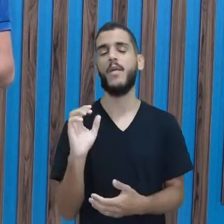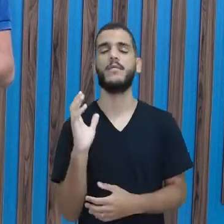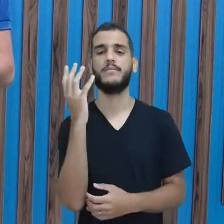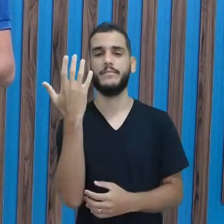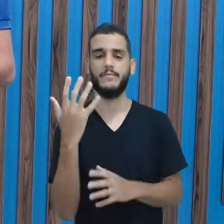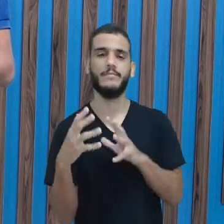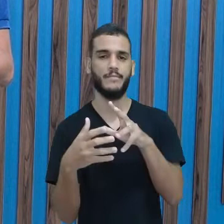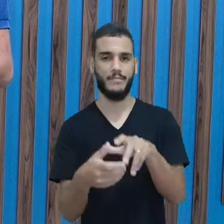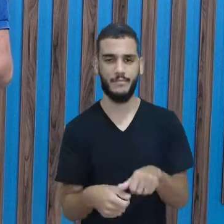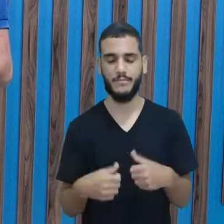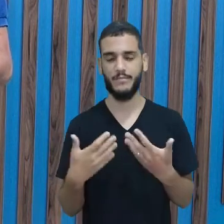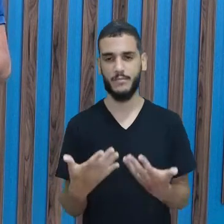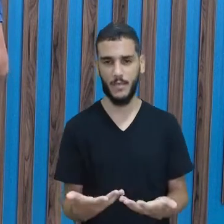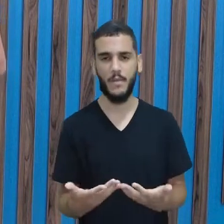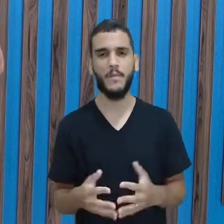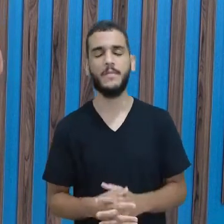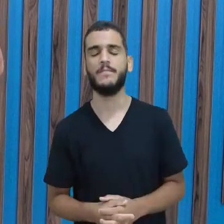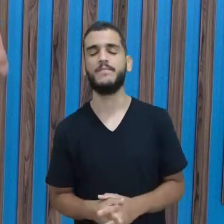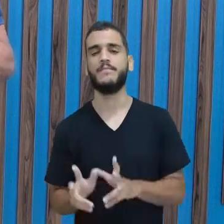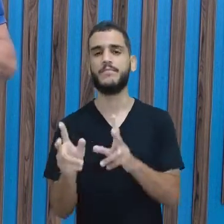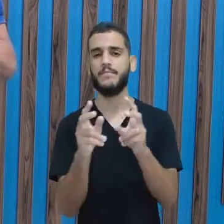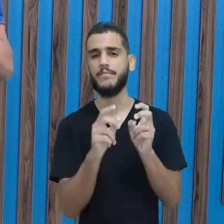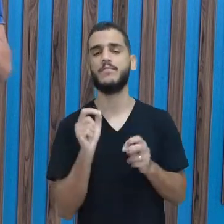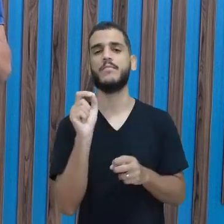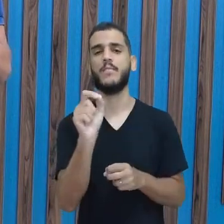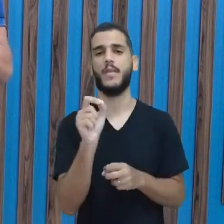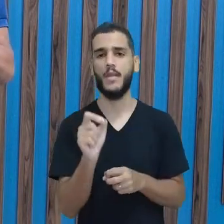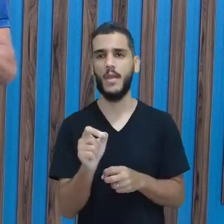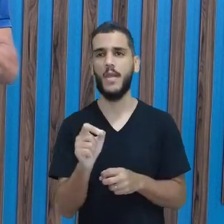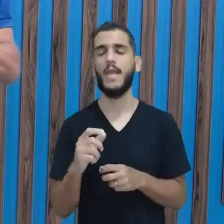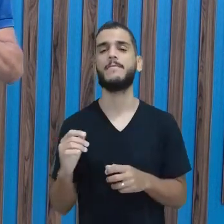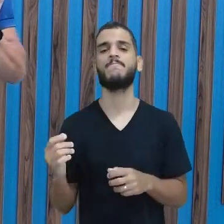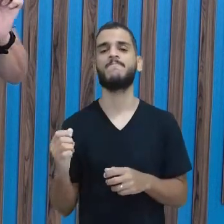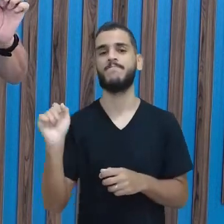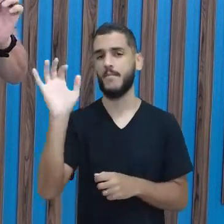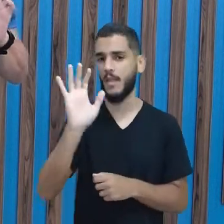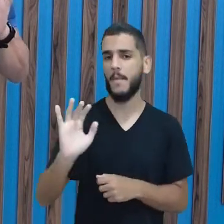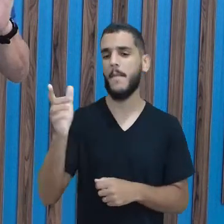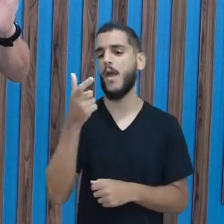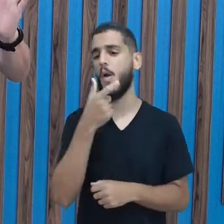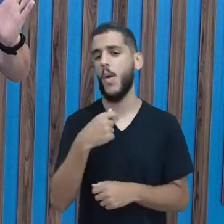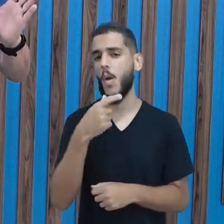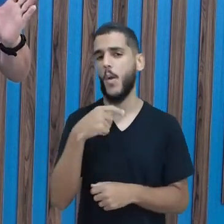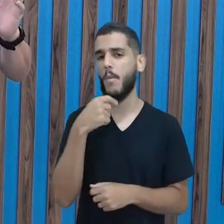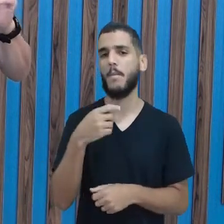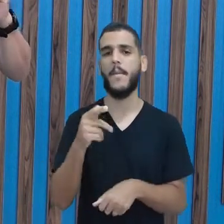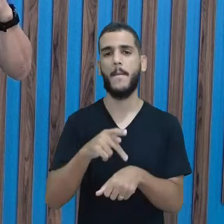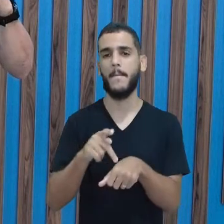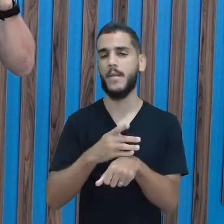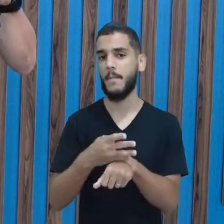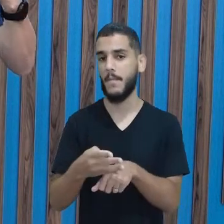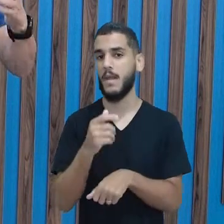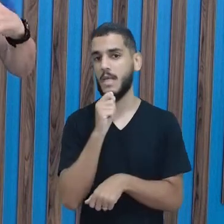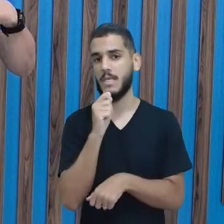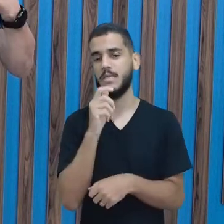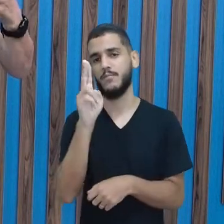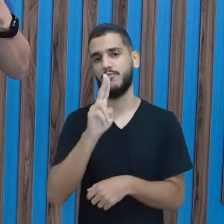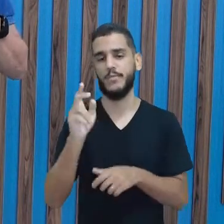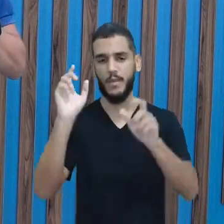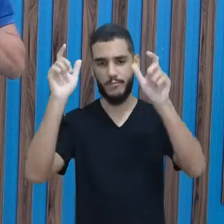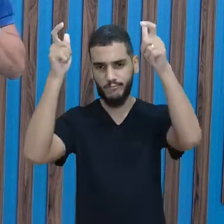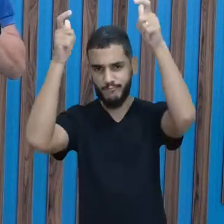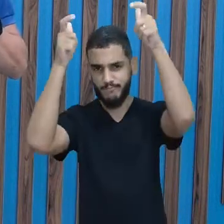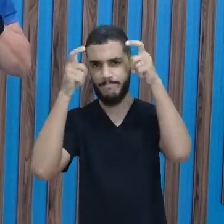né? Então, que situação é essa? Observe que essa imagem desses homens aí, em preto e branco ainda, né? De cartola e